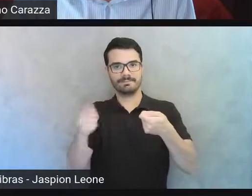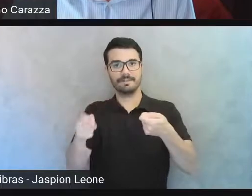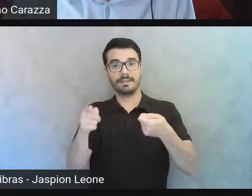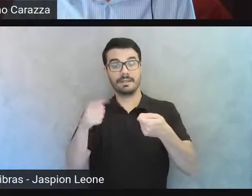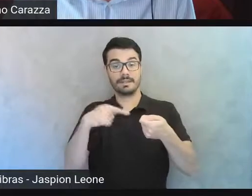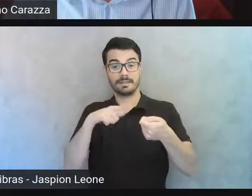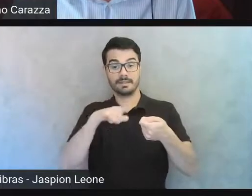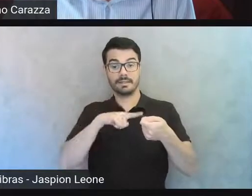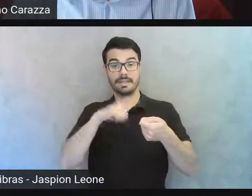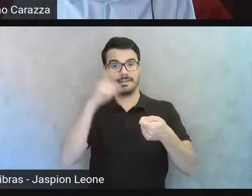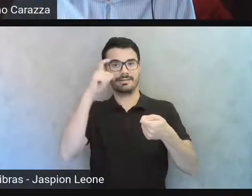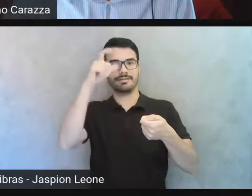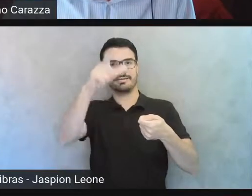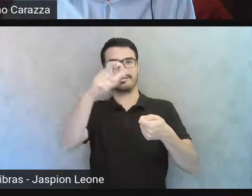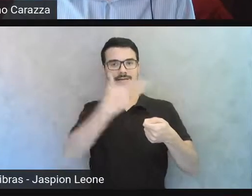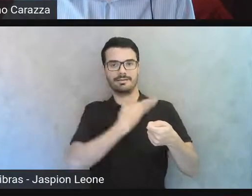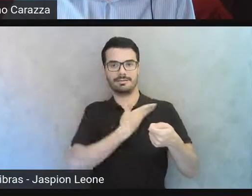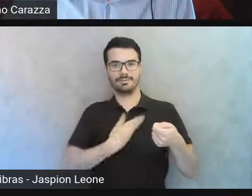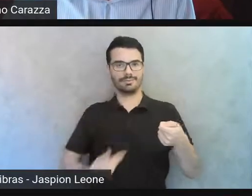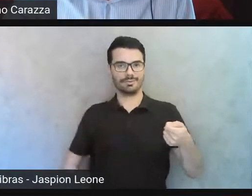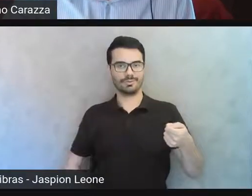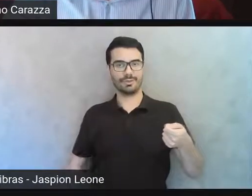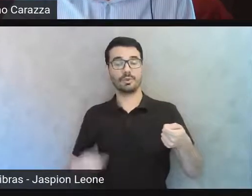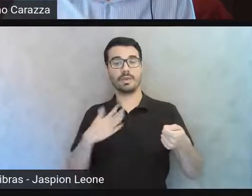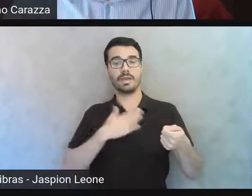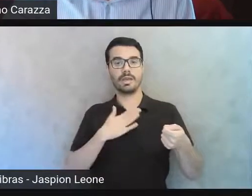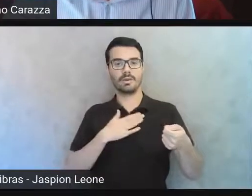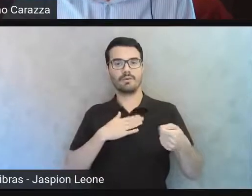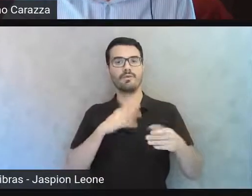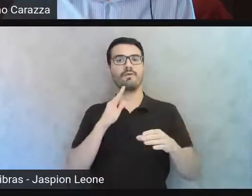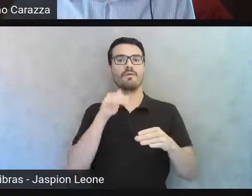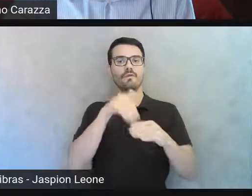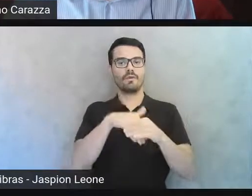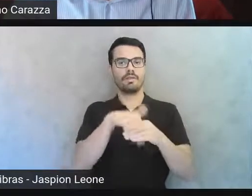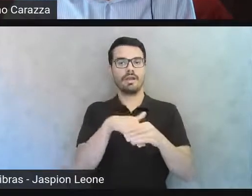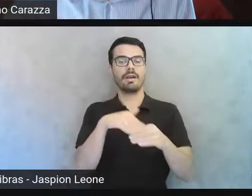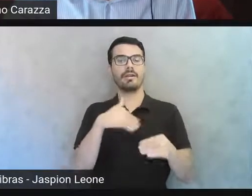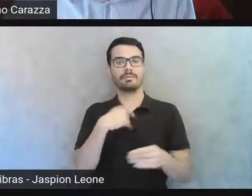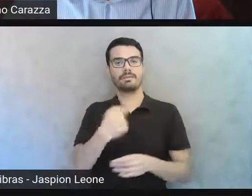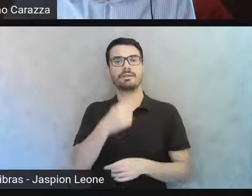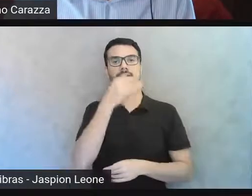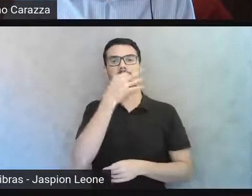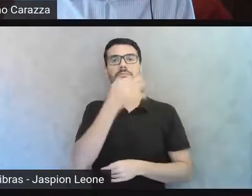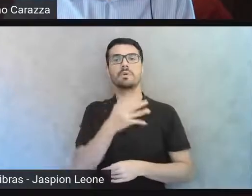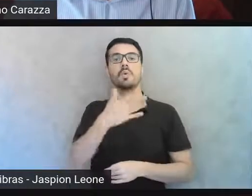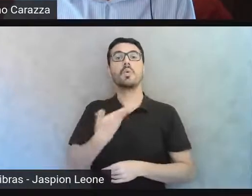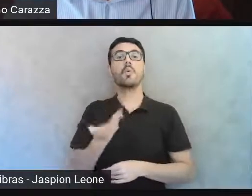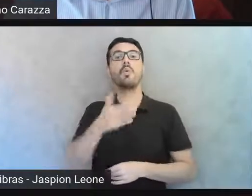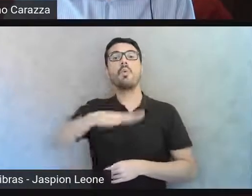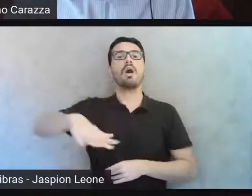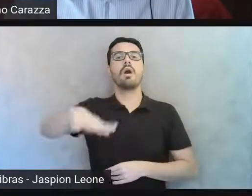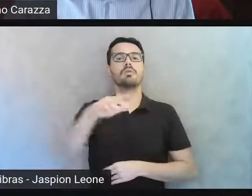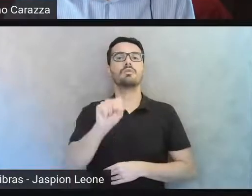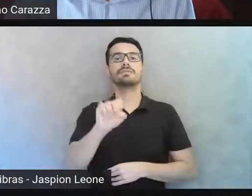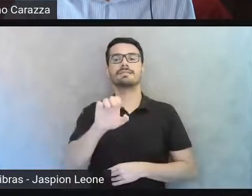para o eleitor, porque ele pode, eventualmente, querer saber pode ter uma opinião a respeito de qual é o setor que